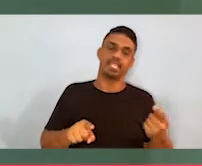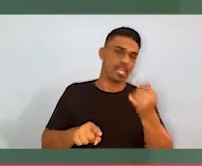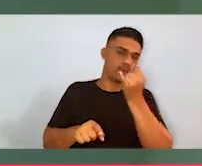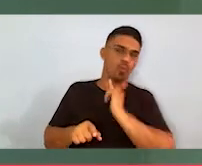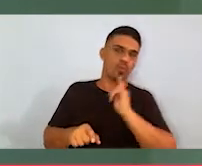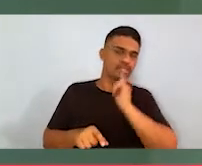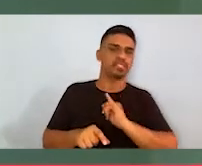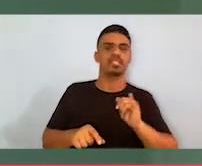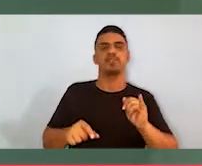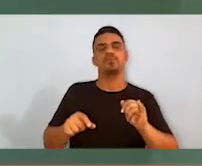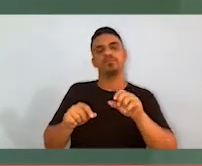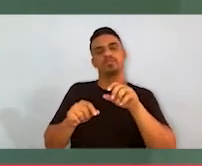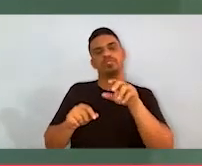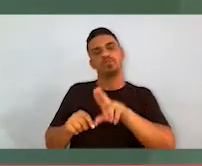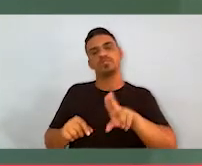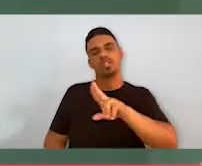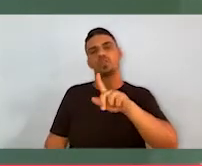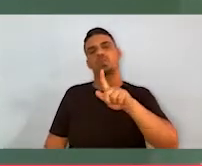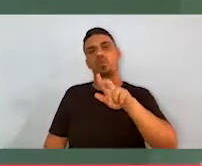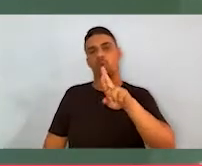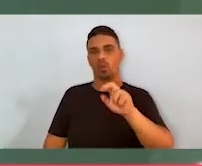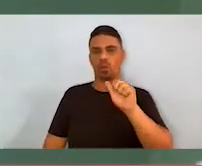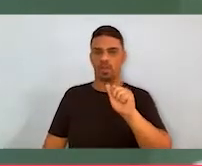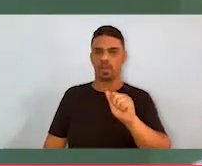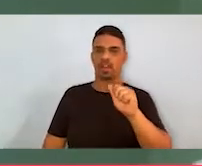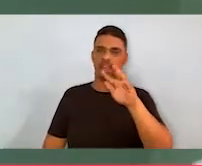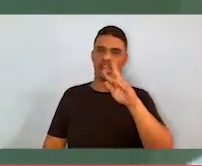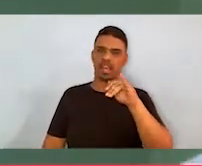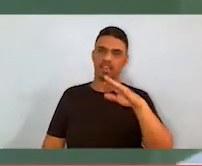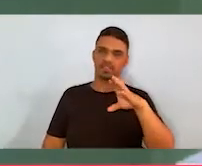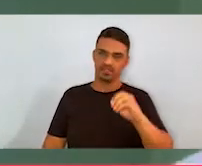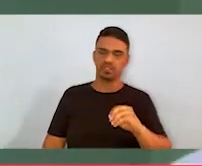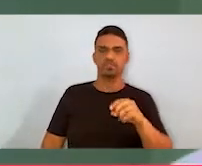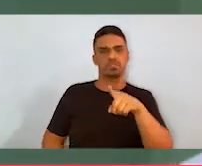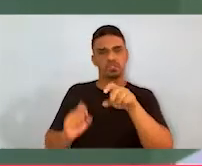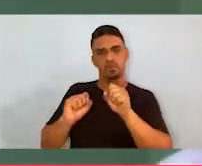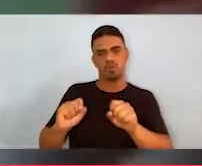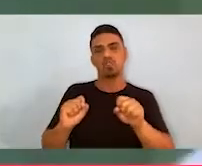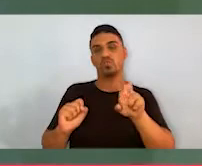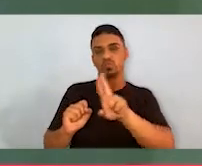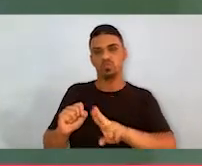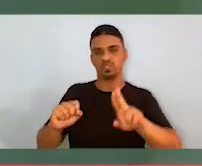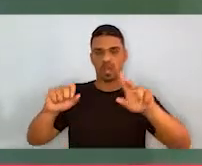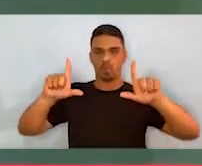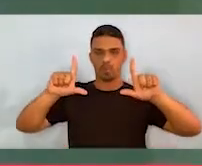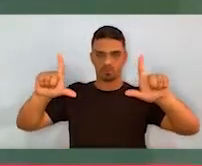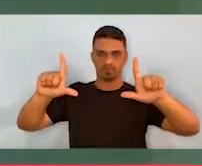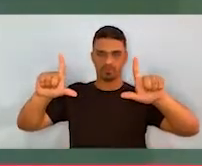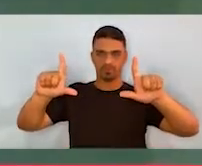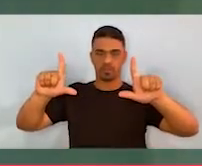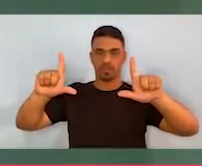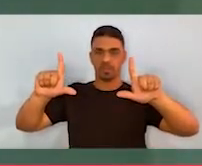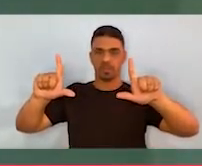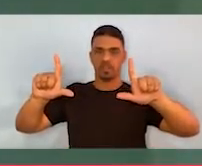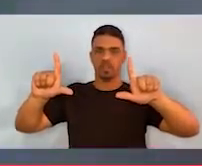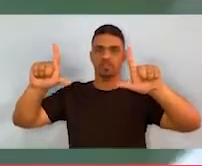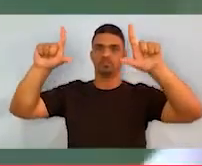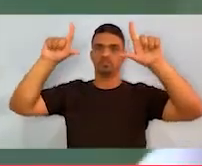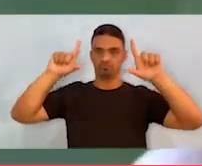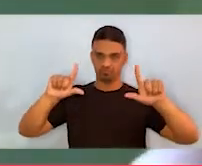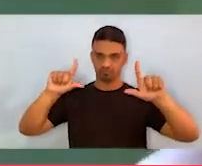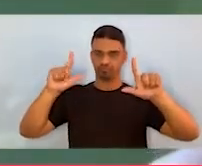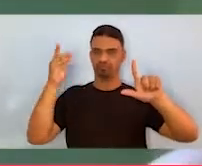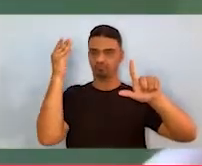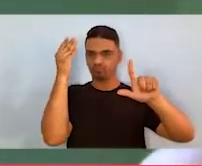Mas, por exemplo, se for no Graphics Gale, você pode criar uma camada e tornar aquela camada semi-transparente.